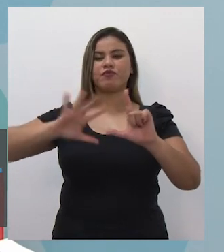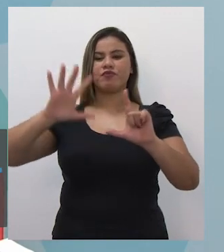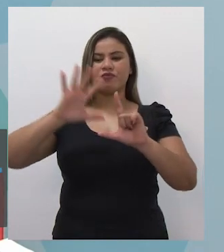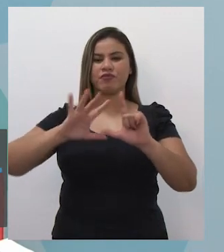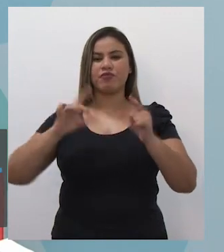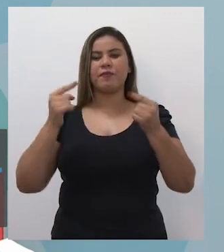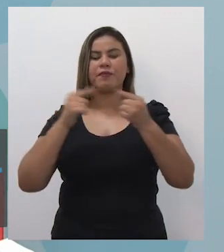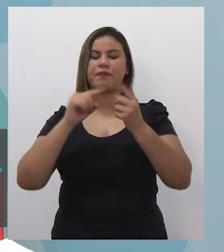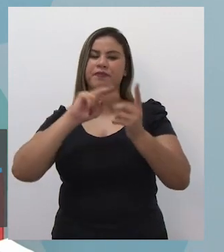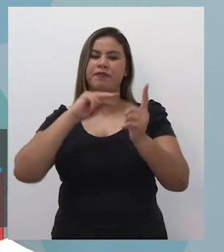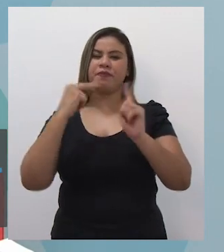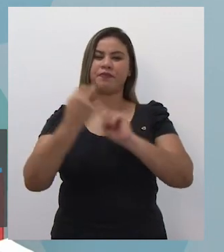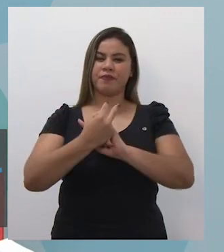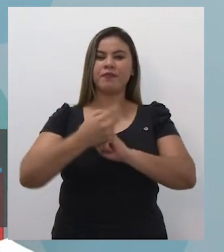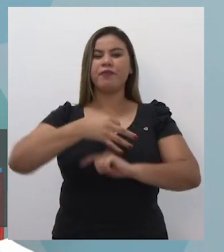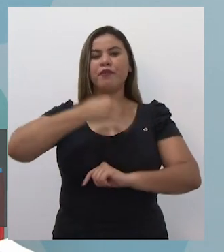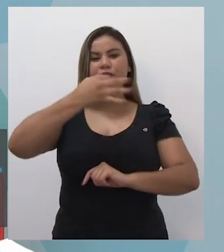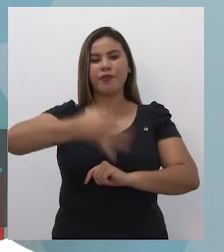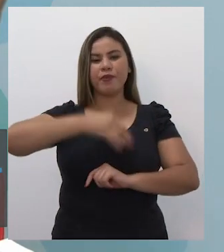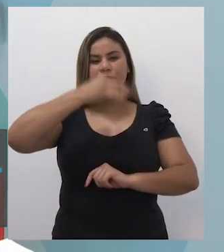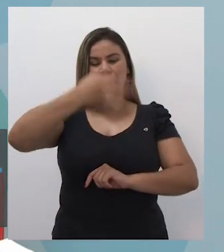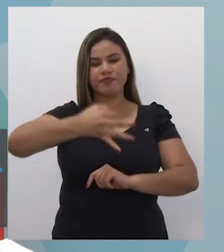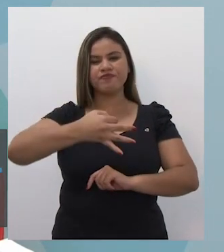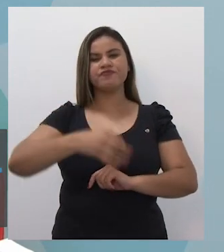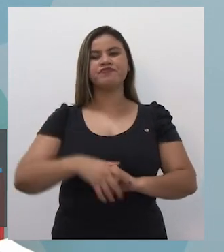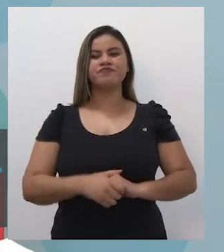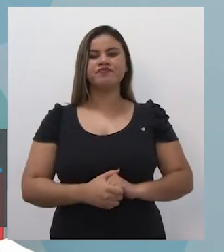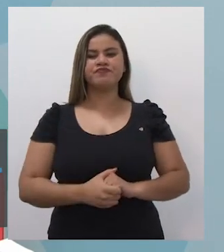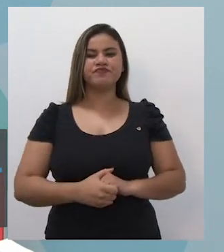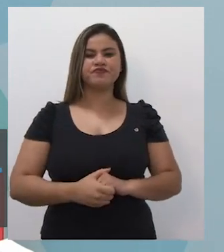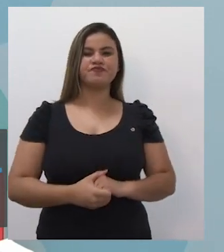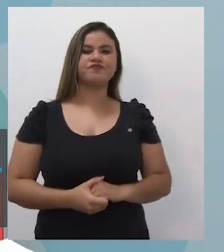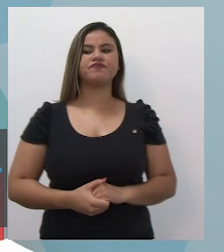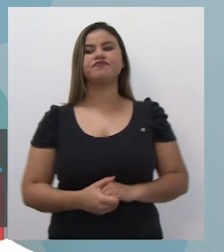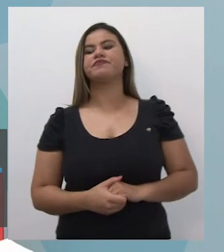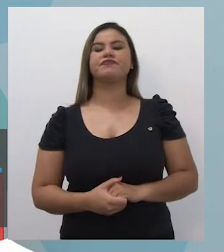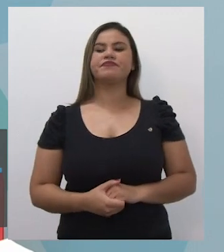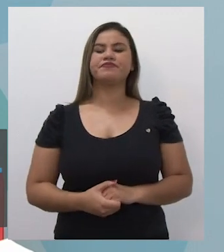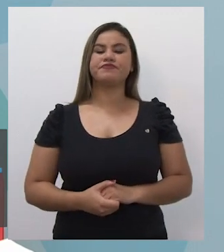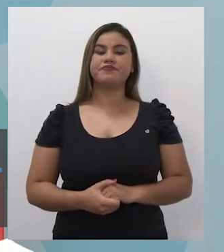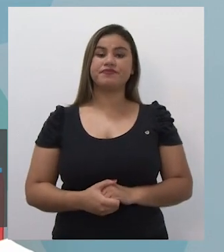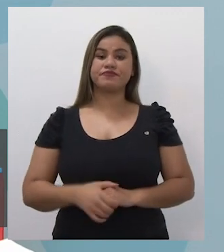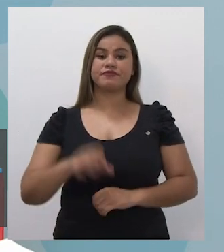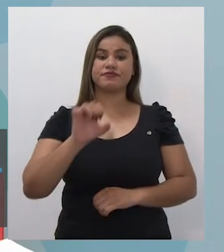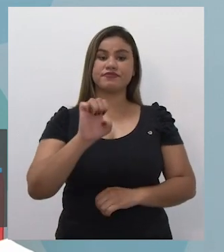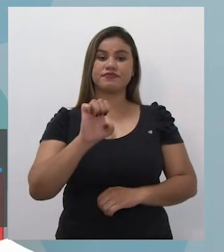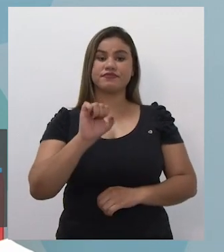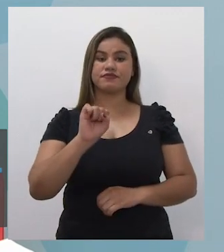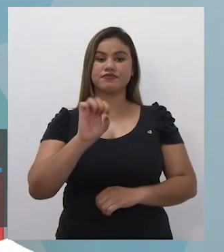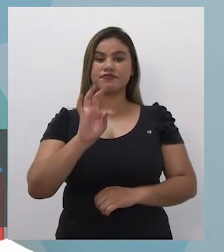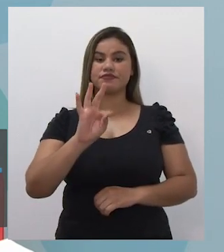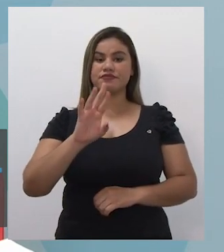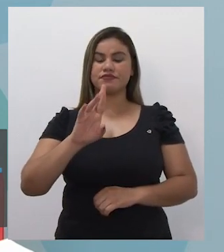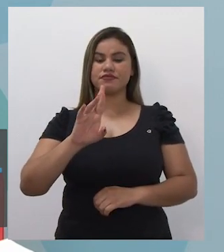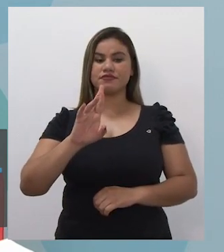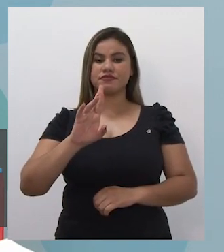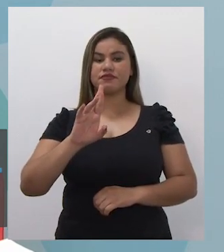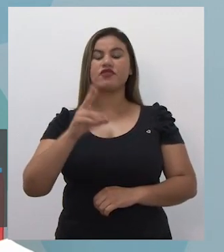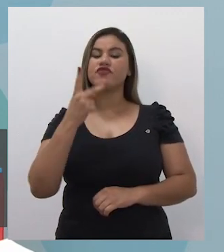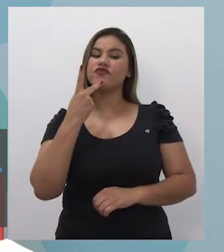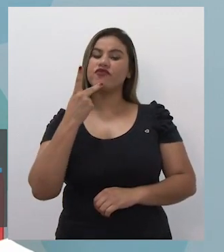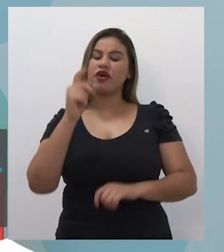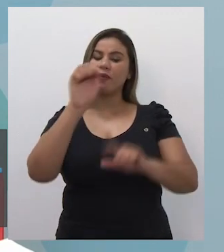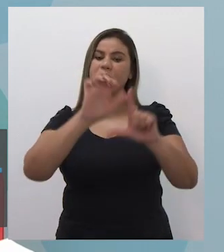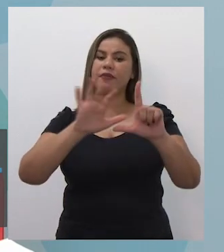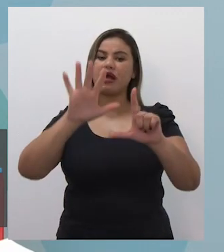ponto de vista a partir dessa leitura crítica, que sem dúvida é importantíssimo. A Esther, ela fala que por meio das imagens,